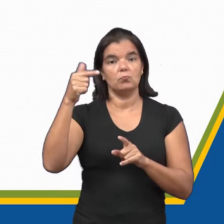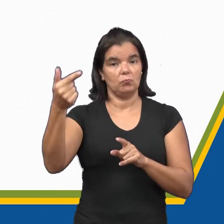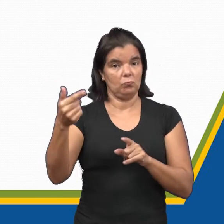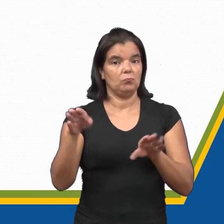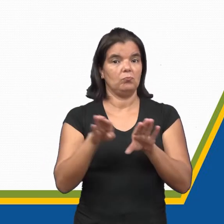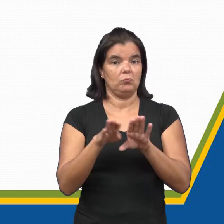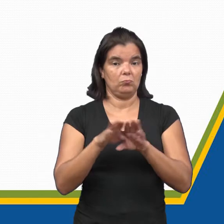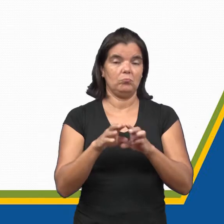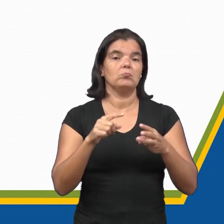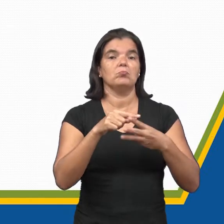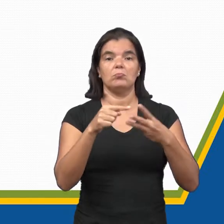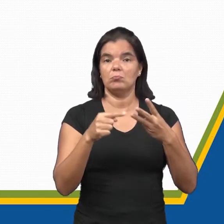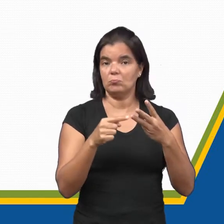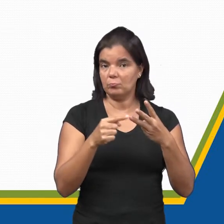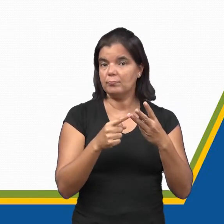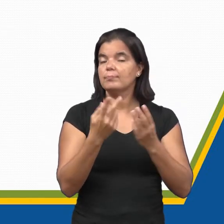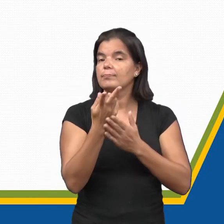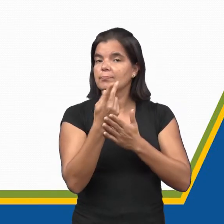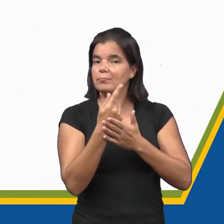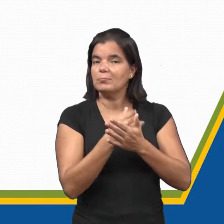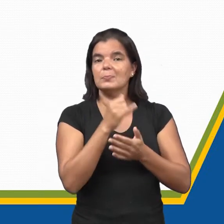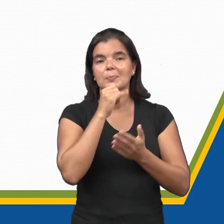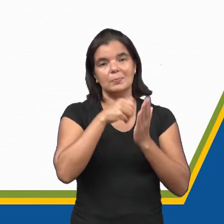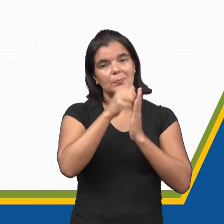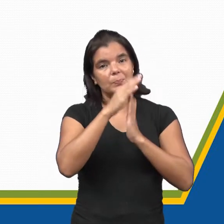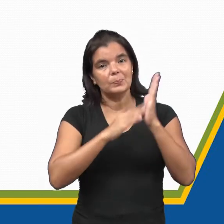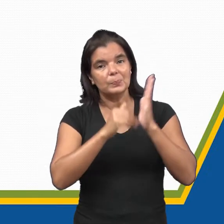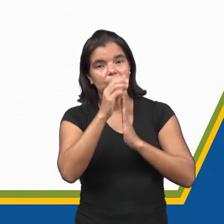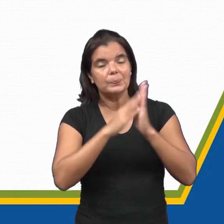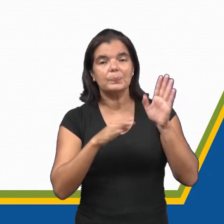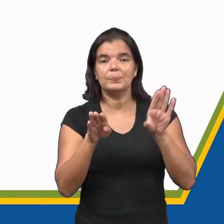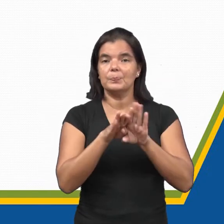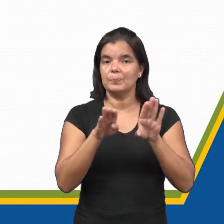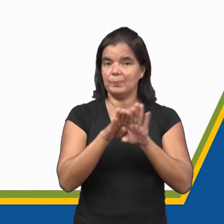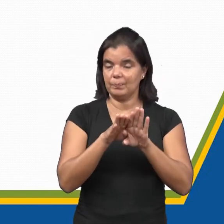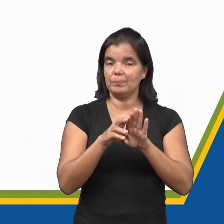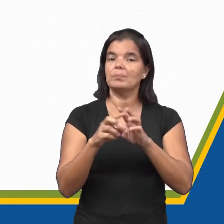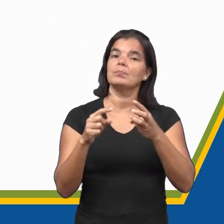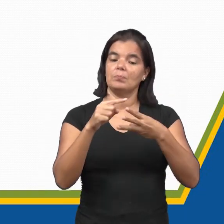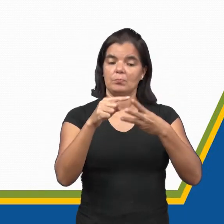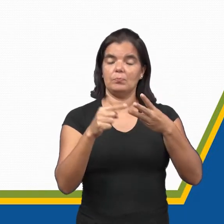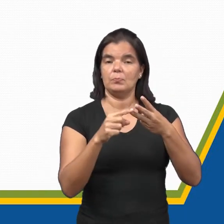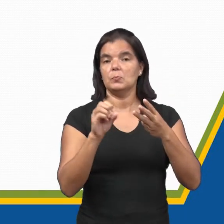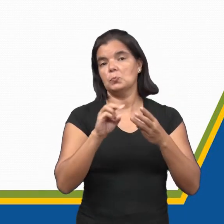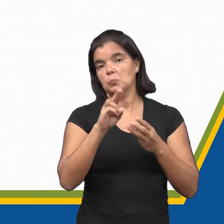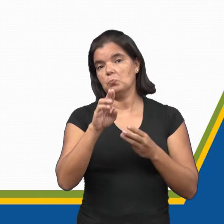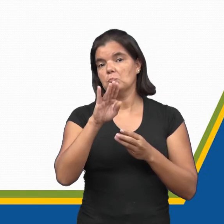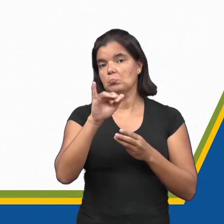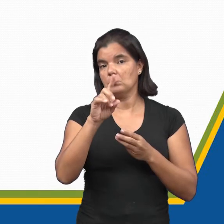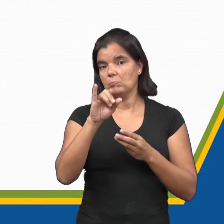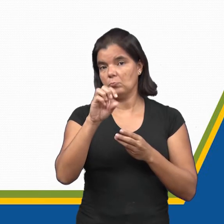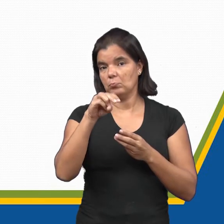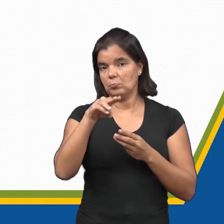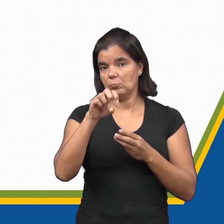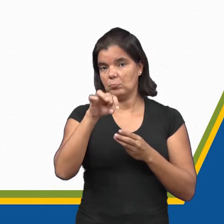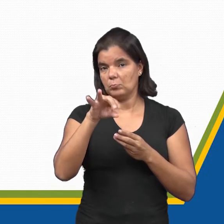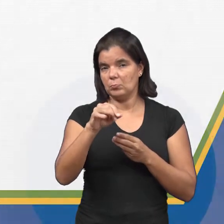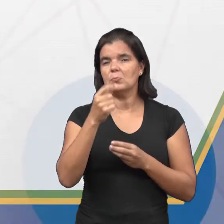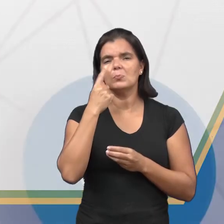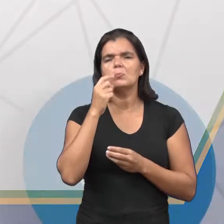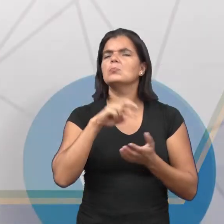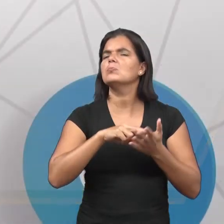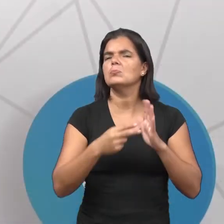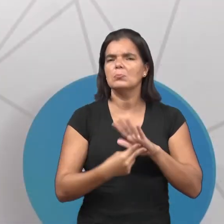formas tridimensionais de arte, como a pintura em sua expressão tridimensional ou bidimensional. Você sabe o que